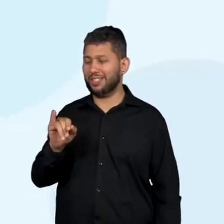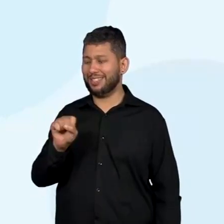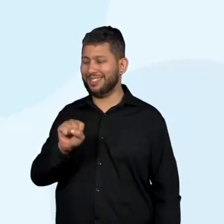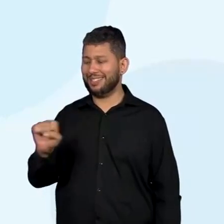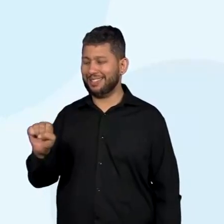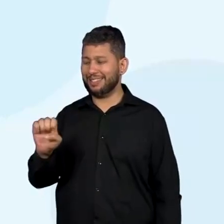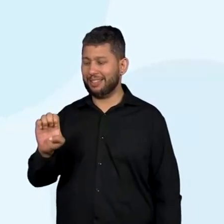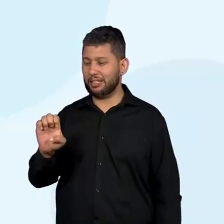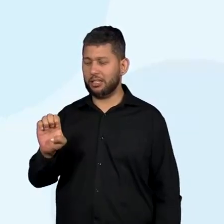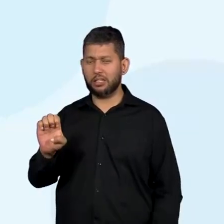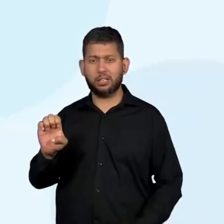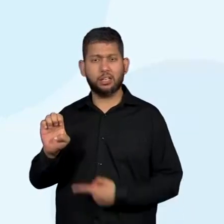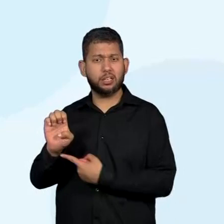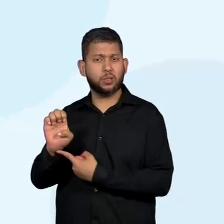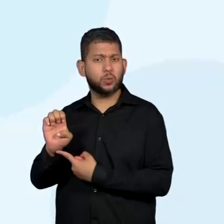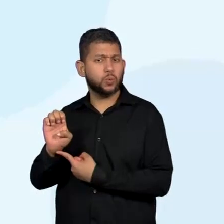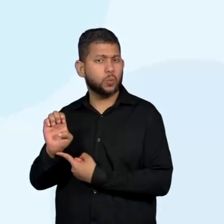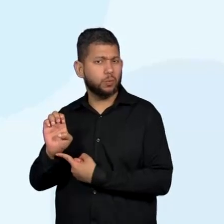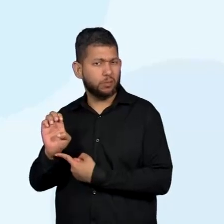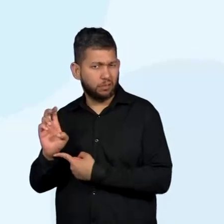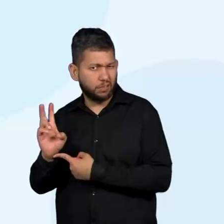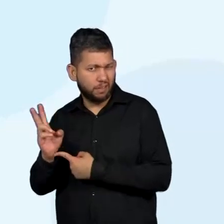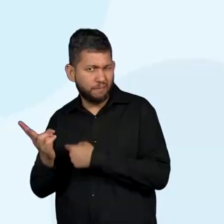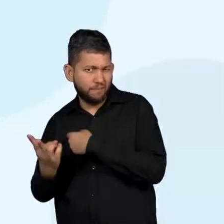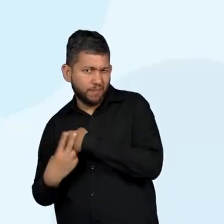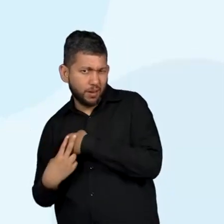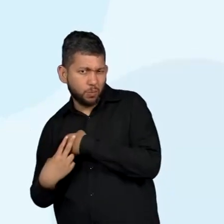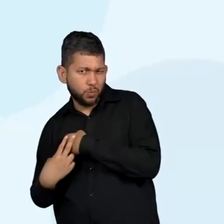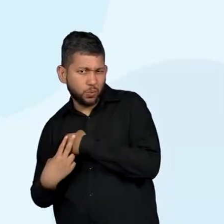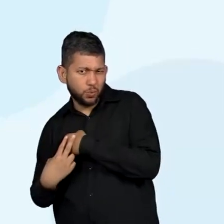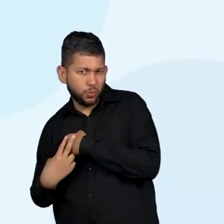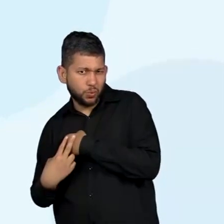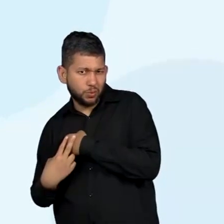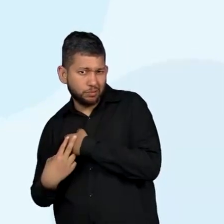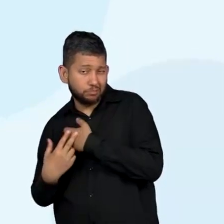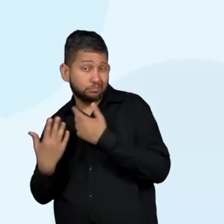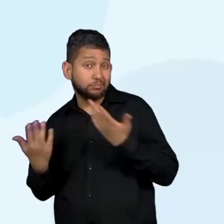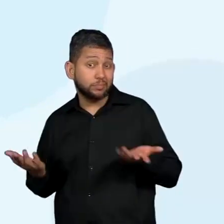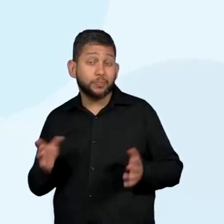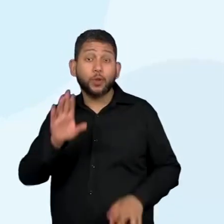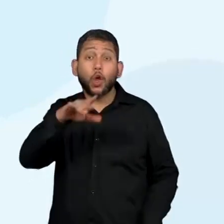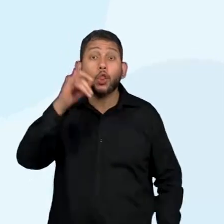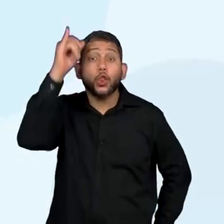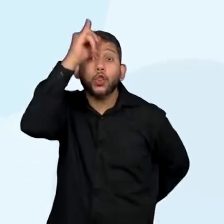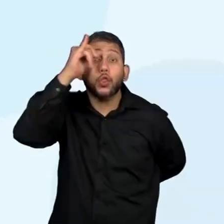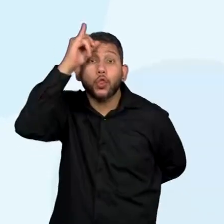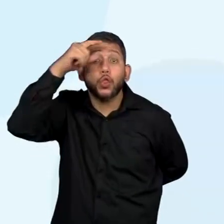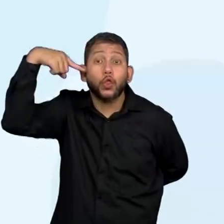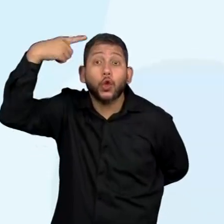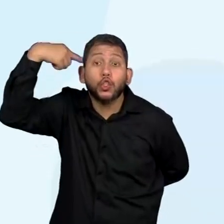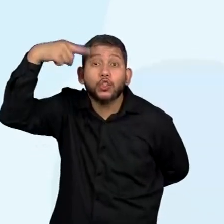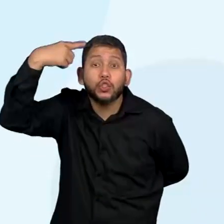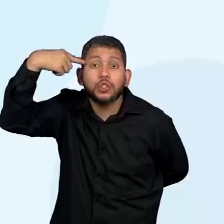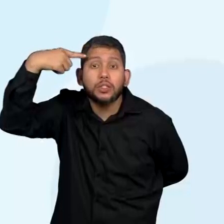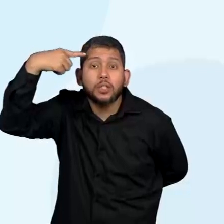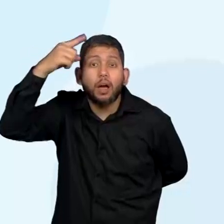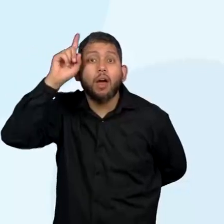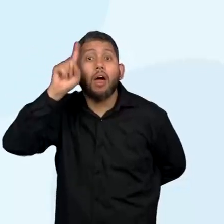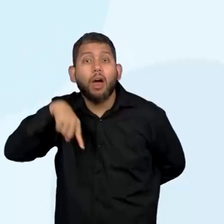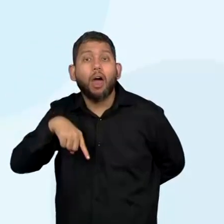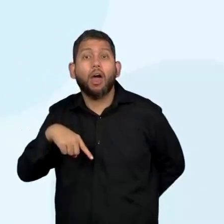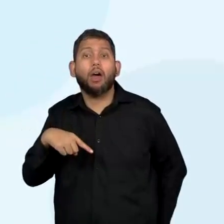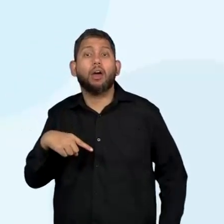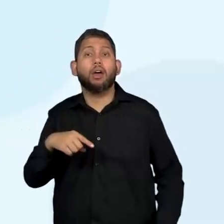uma qualidade ou é uma ação? Então, eu penso assim, ó, aqui. Então, eu